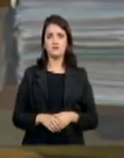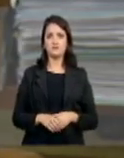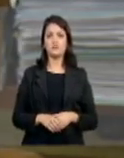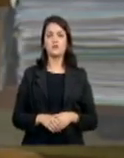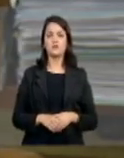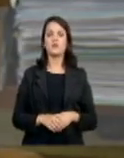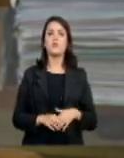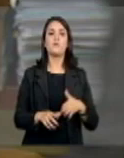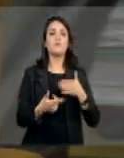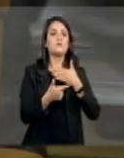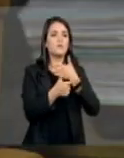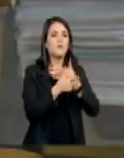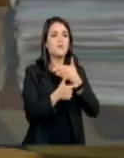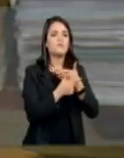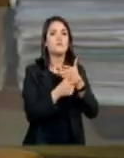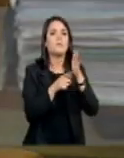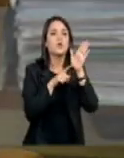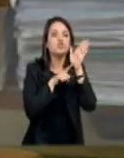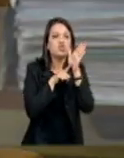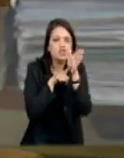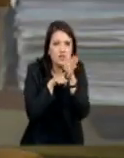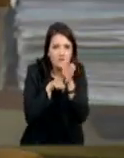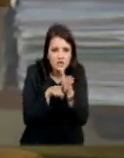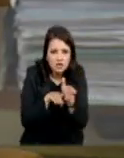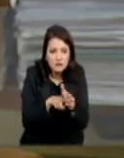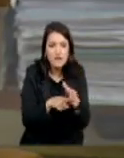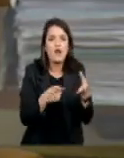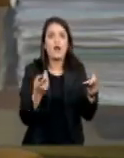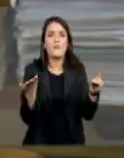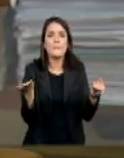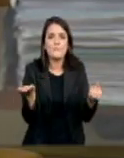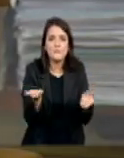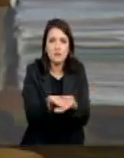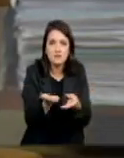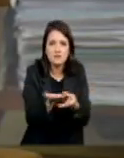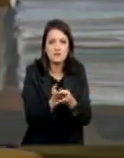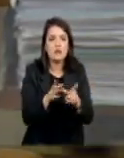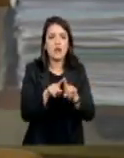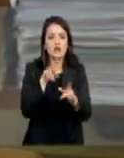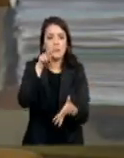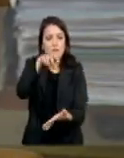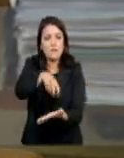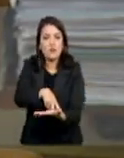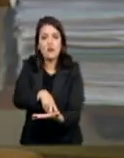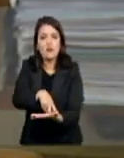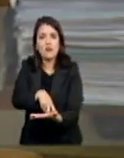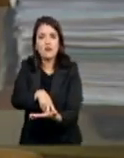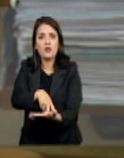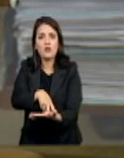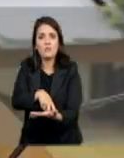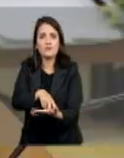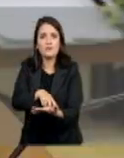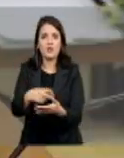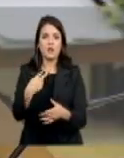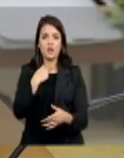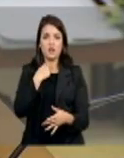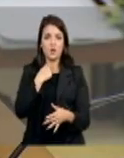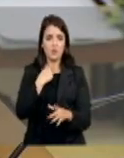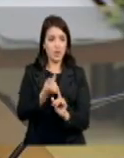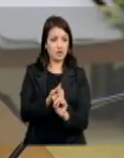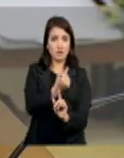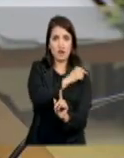de investigar e processar e de punir não pode resumir se a uma sucessão de